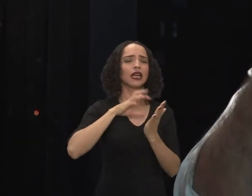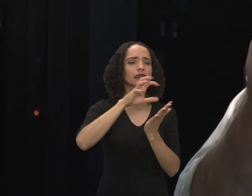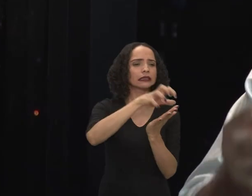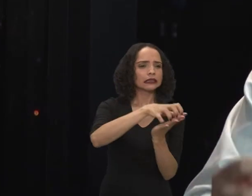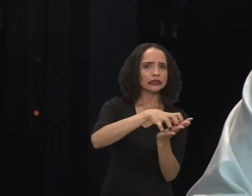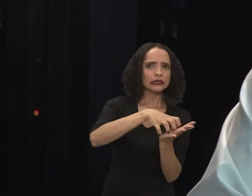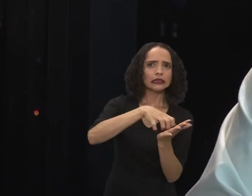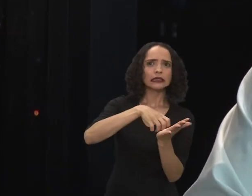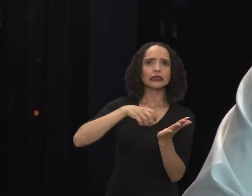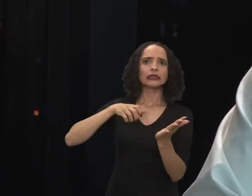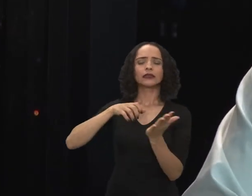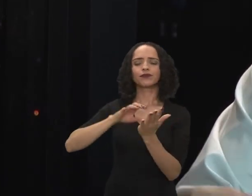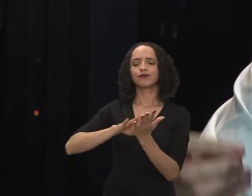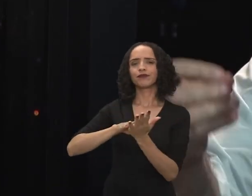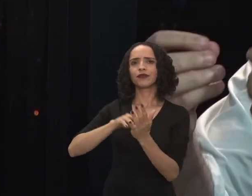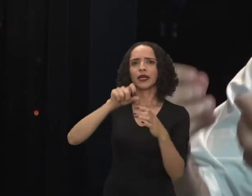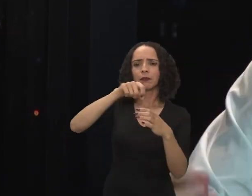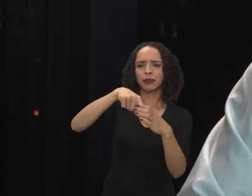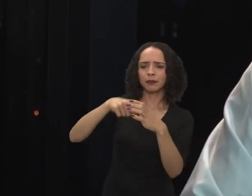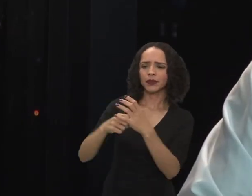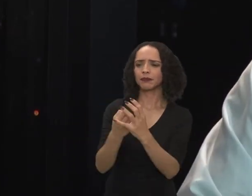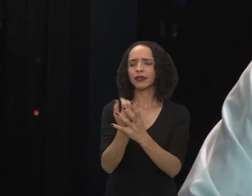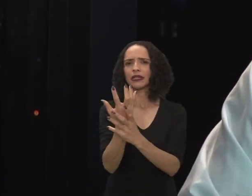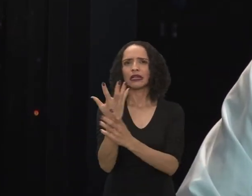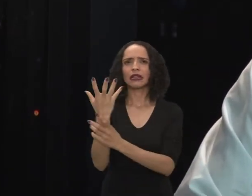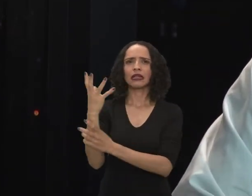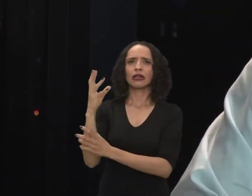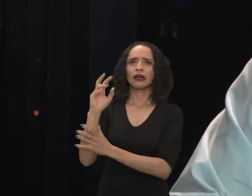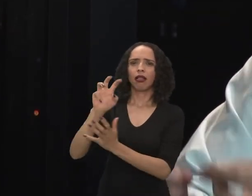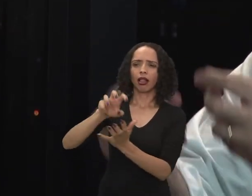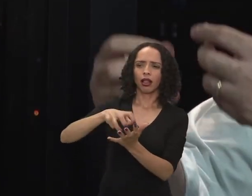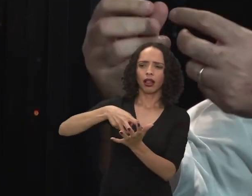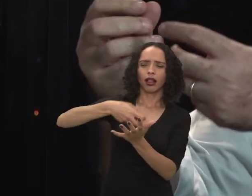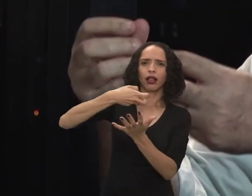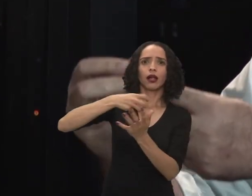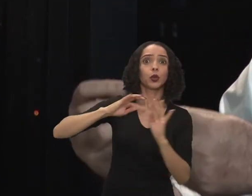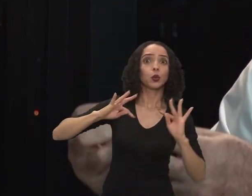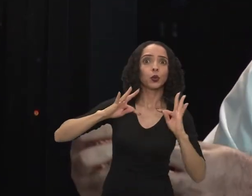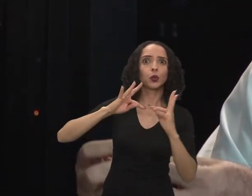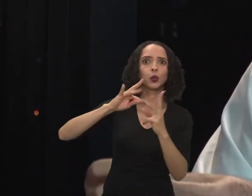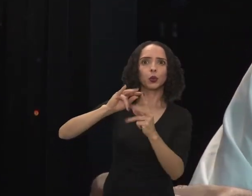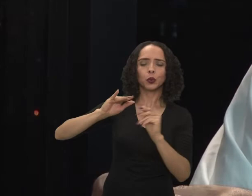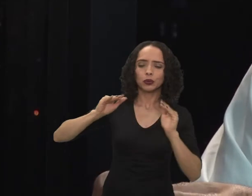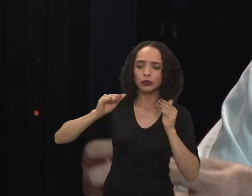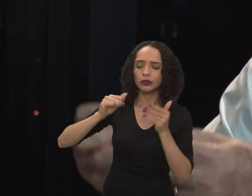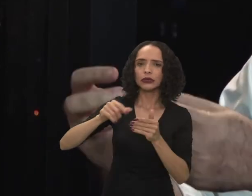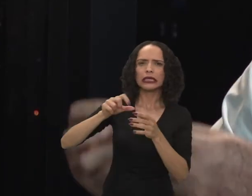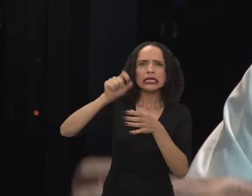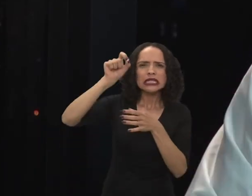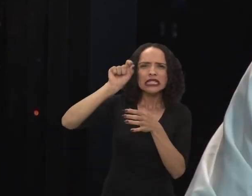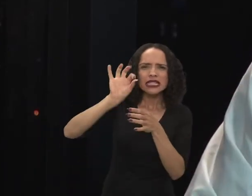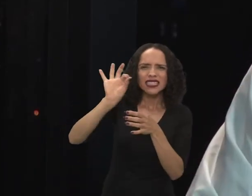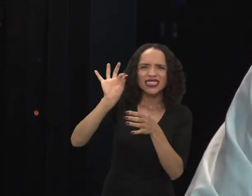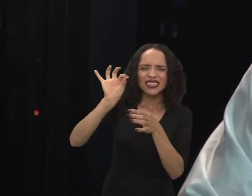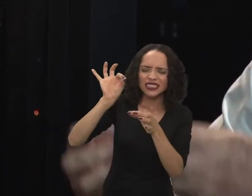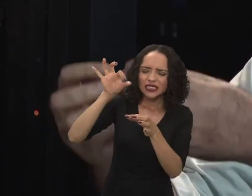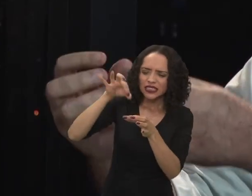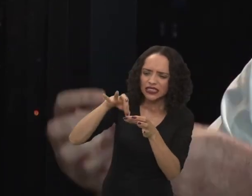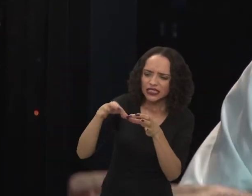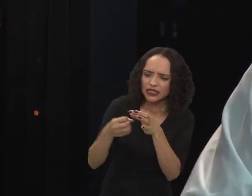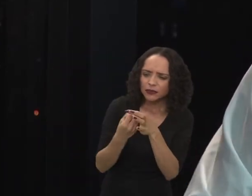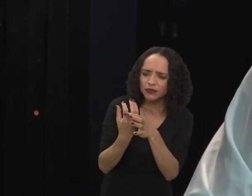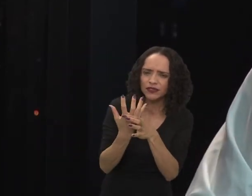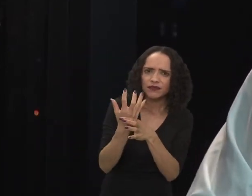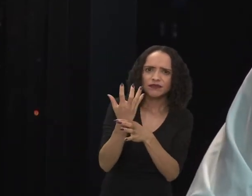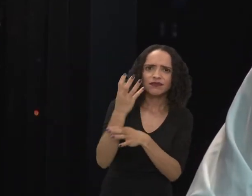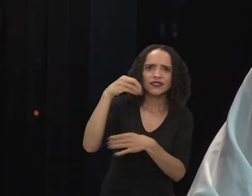uma colheitadeira específica, uma plantadeira específica, você precisa ter um insumo, um adubo específico, uma